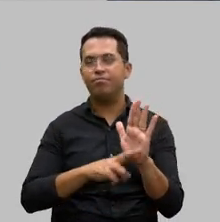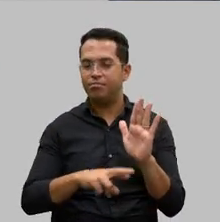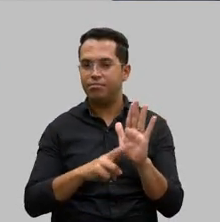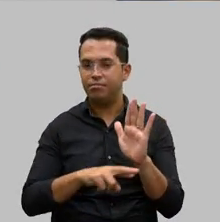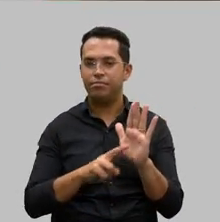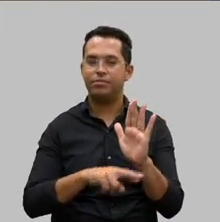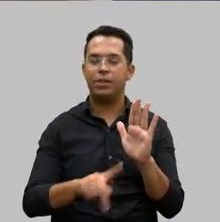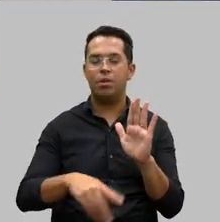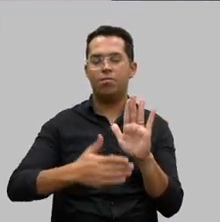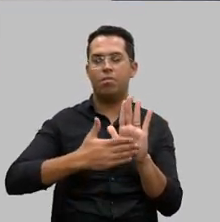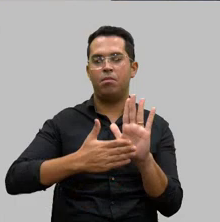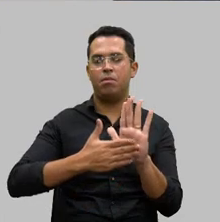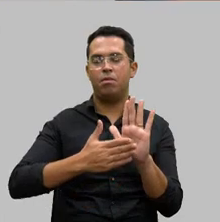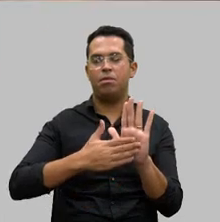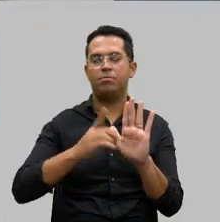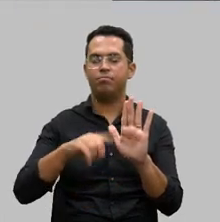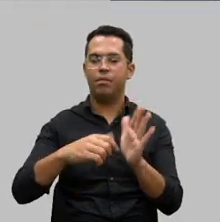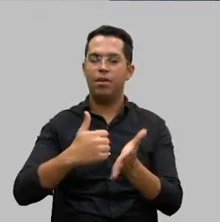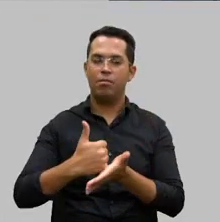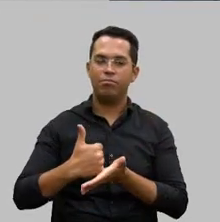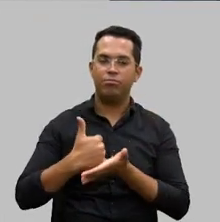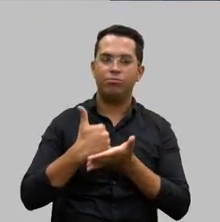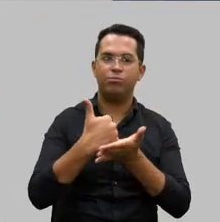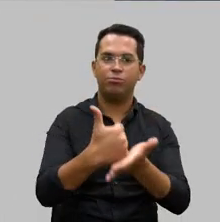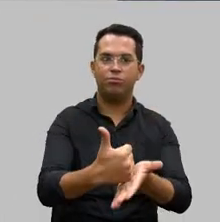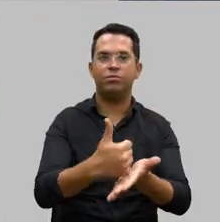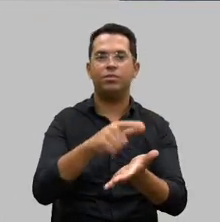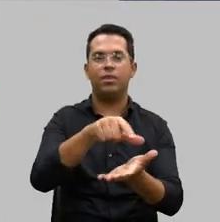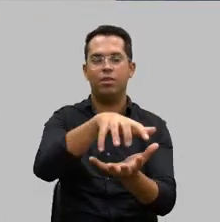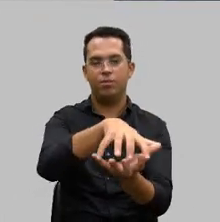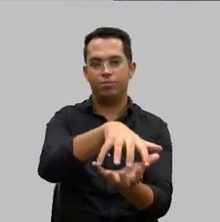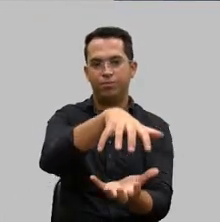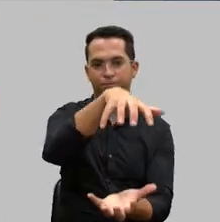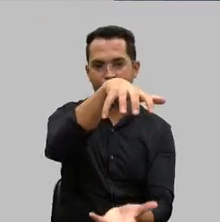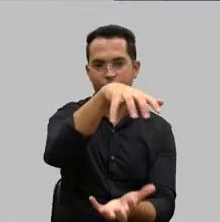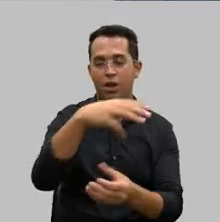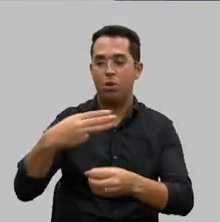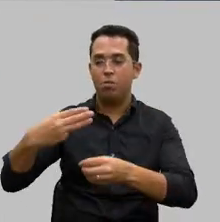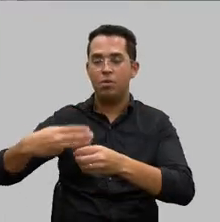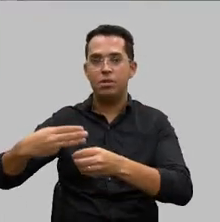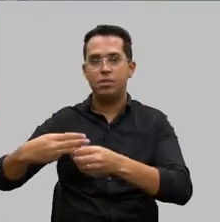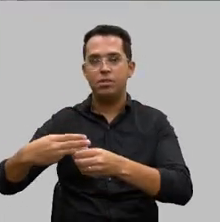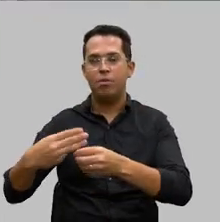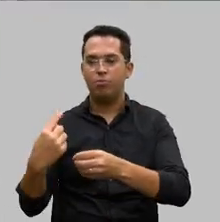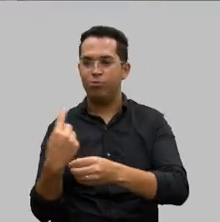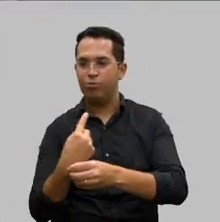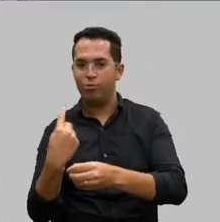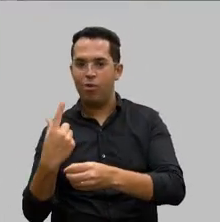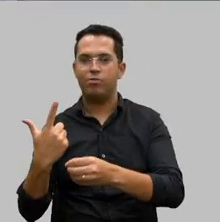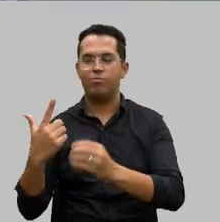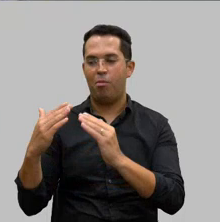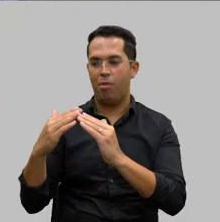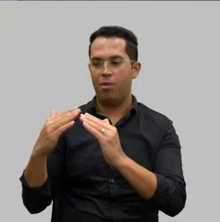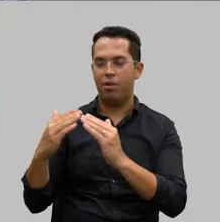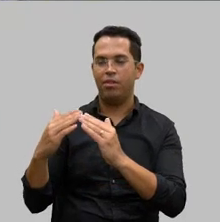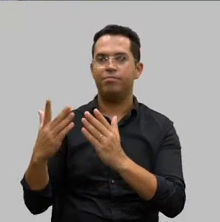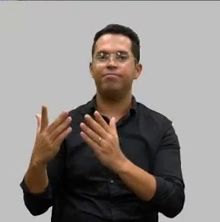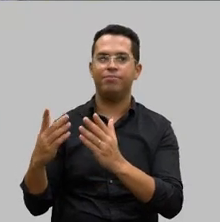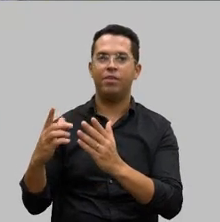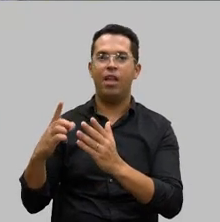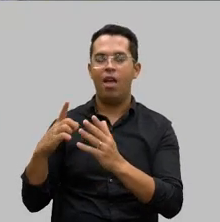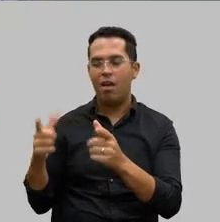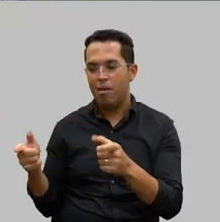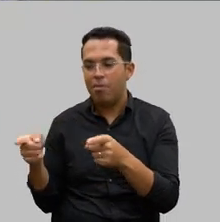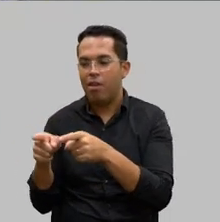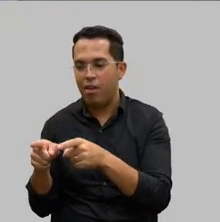né Toda semana um encontro da terceira idade o município pequeno a gente gosta do Forró então a gente leva a terceira idade